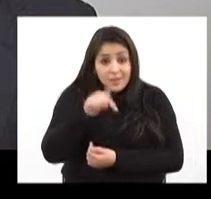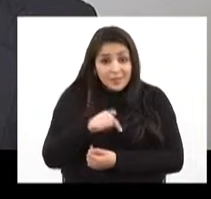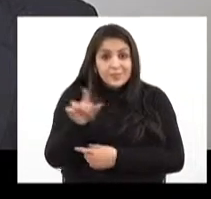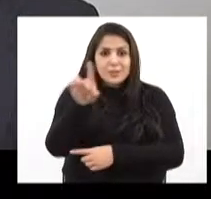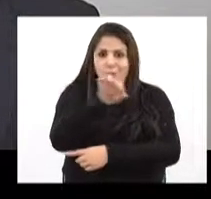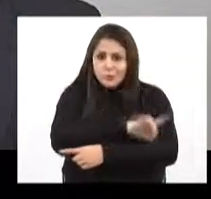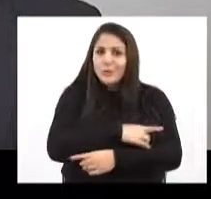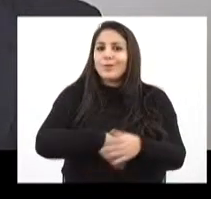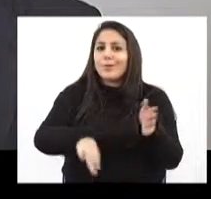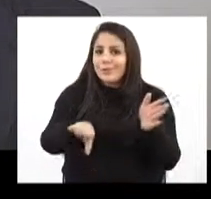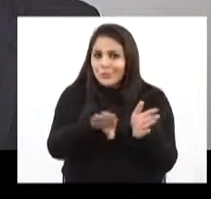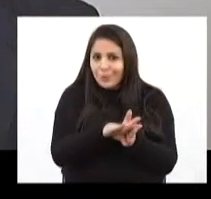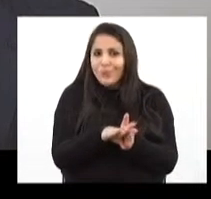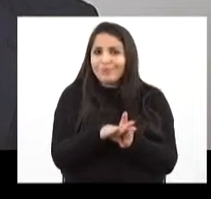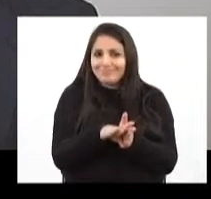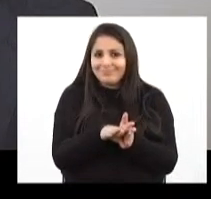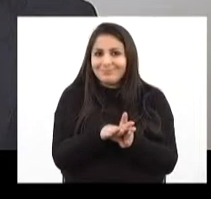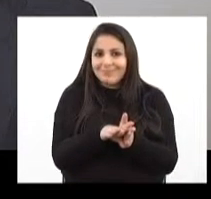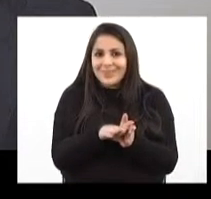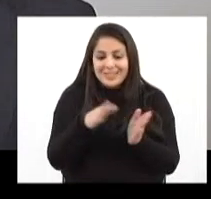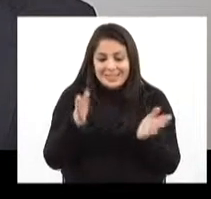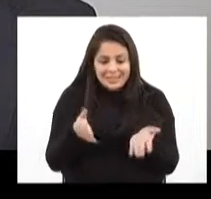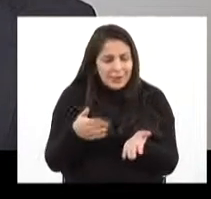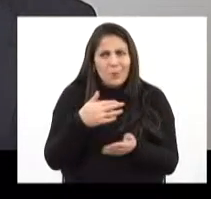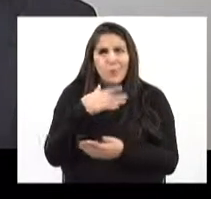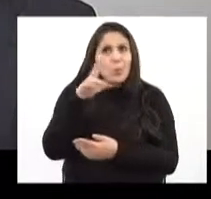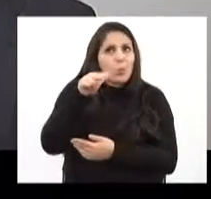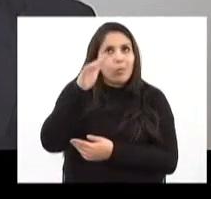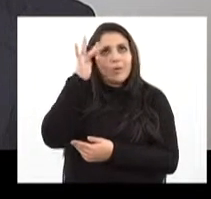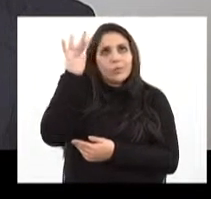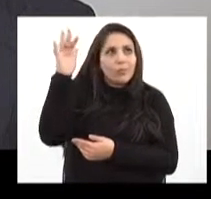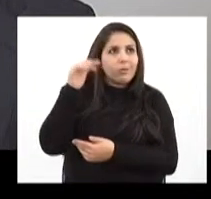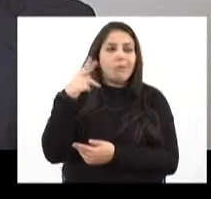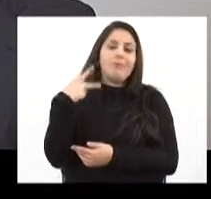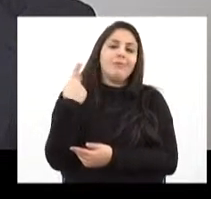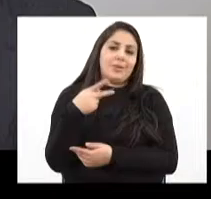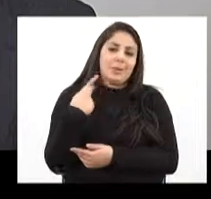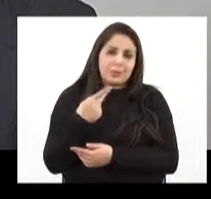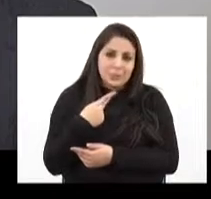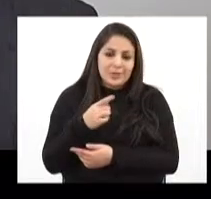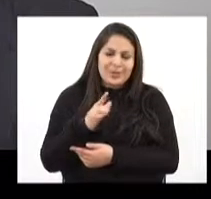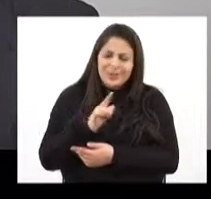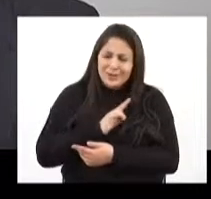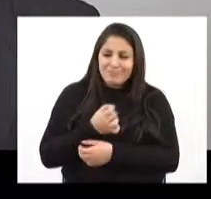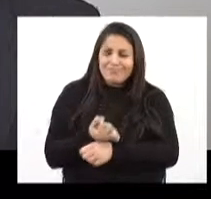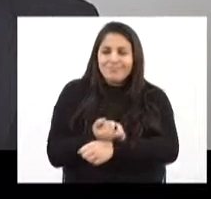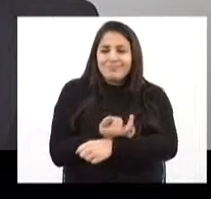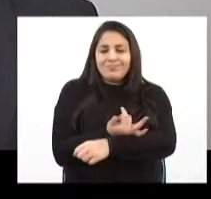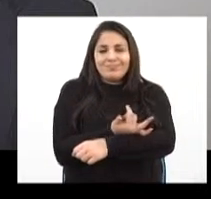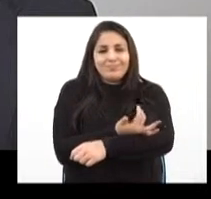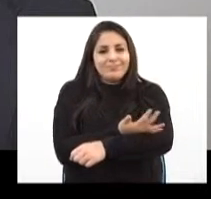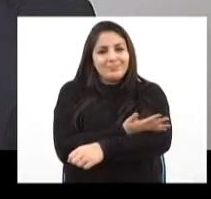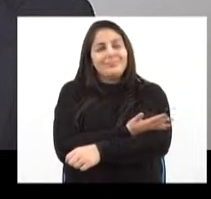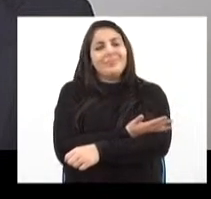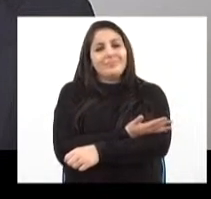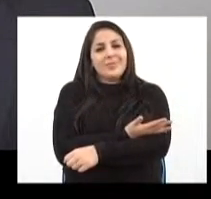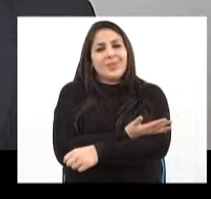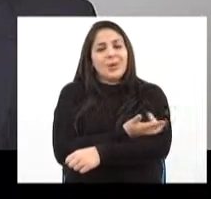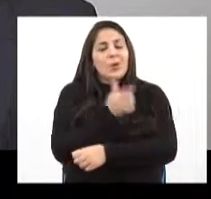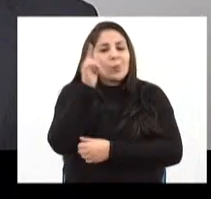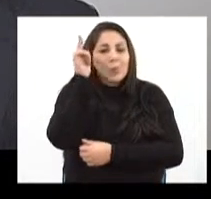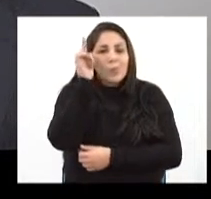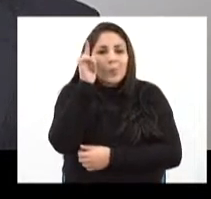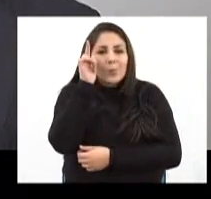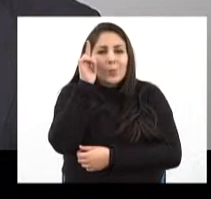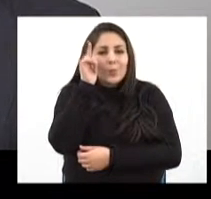vereador. Esse dia chegou. E eu tive o maior orgulho de homenagear uma pessoa que